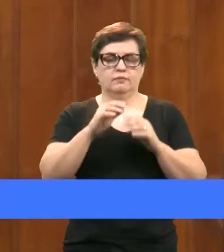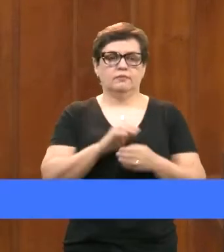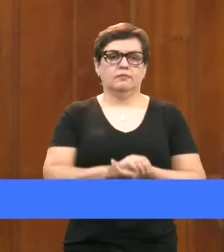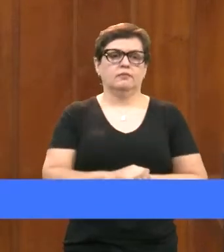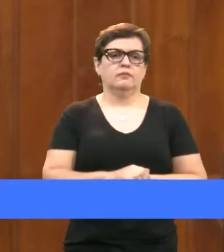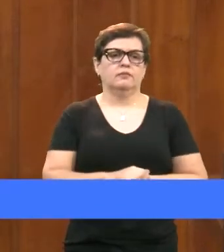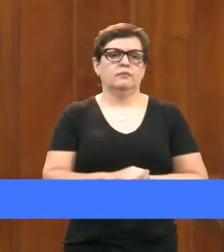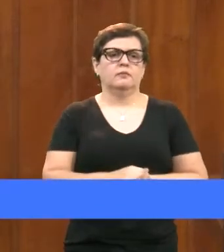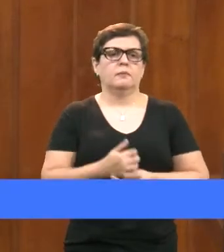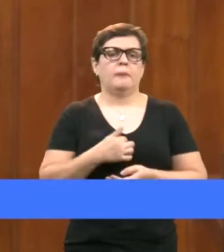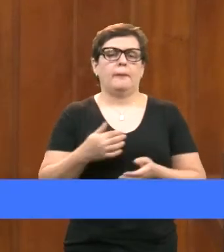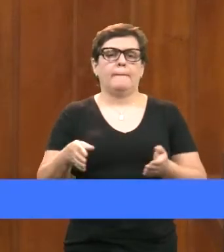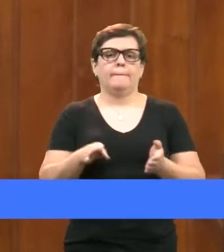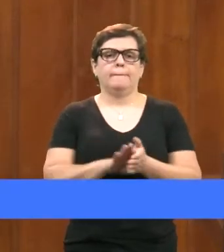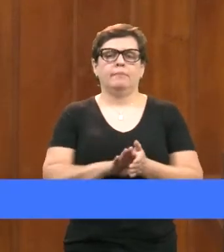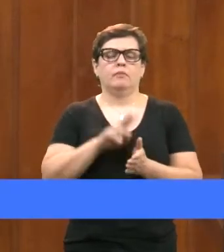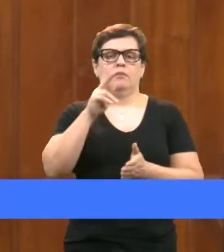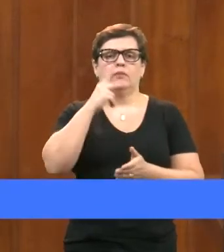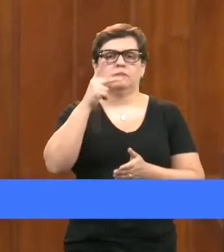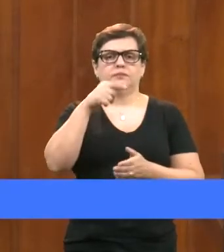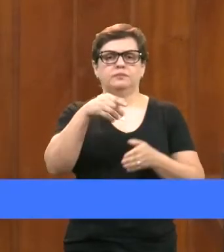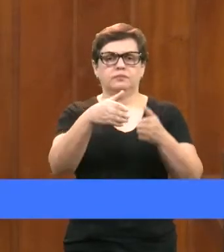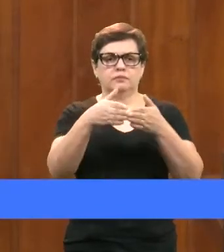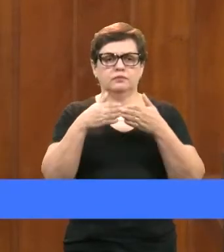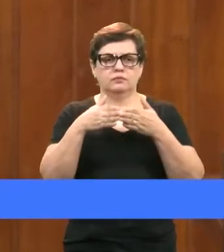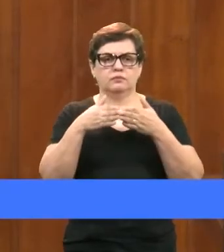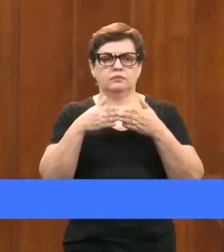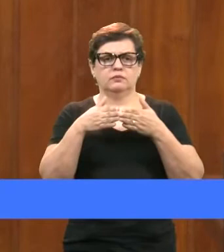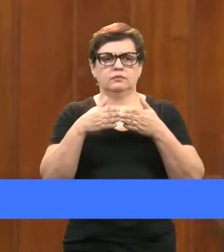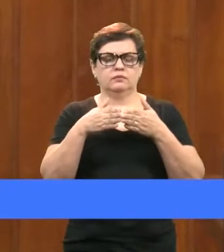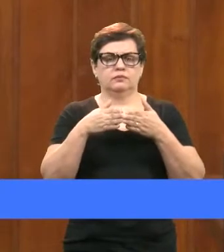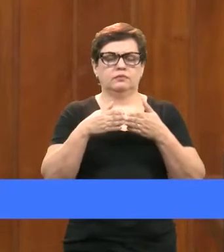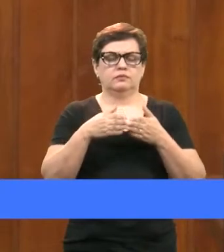momento, eu venho aqui falar nesse requerimento